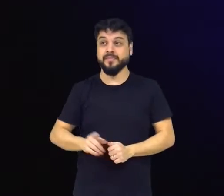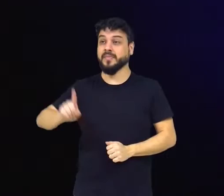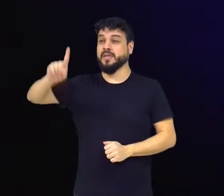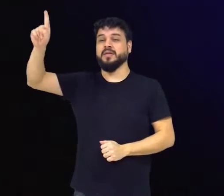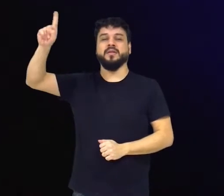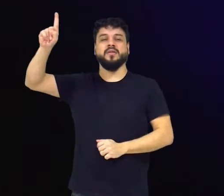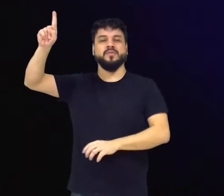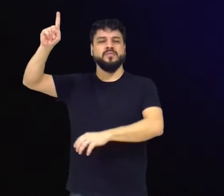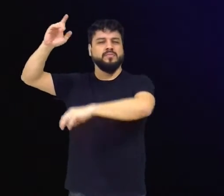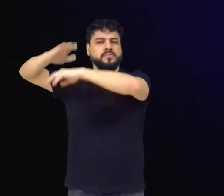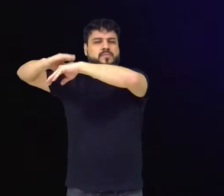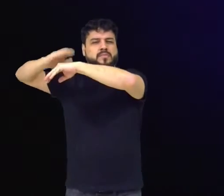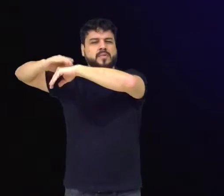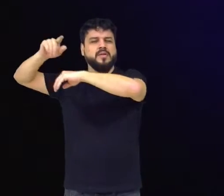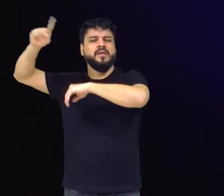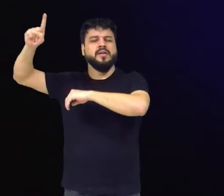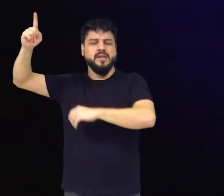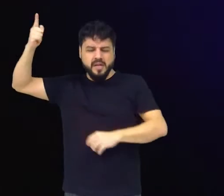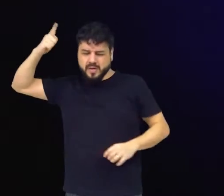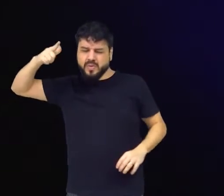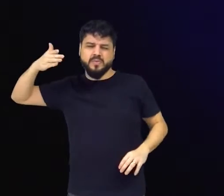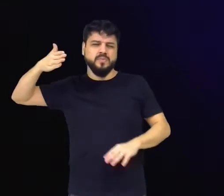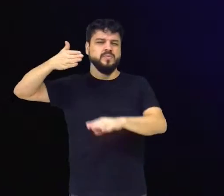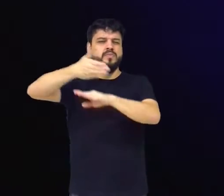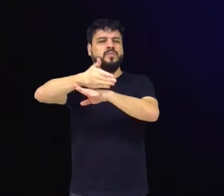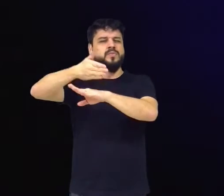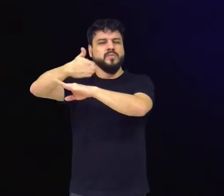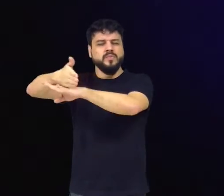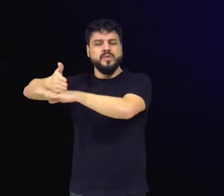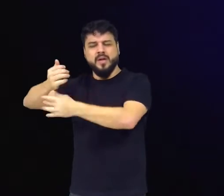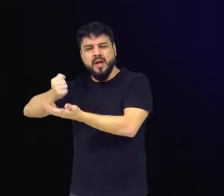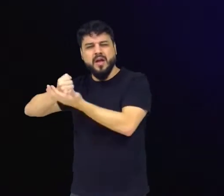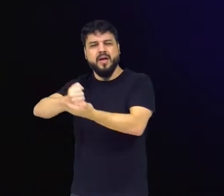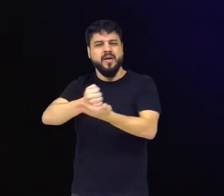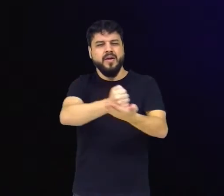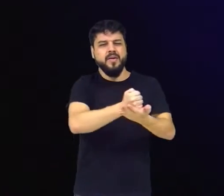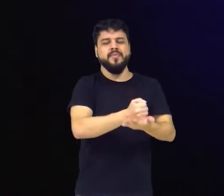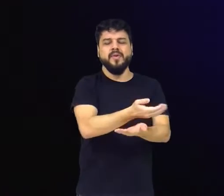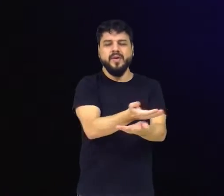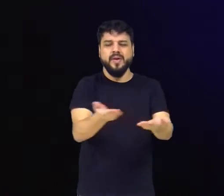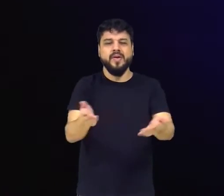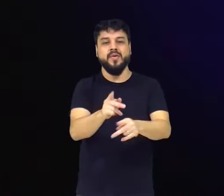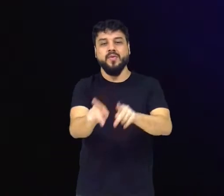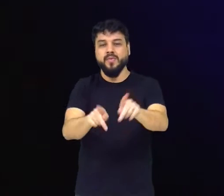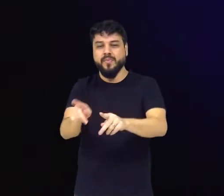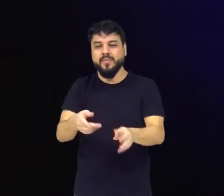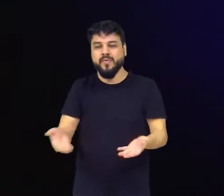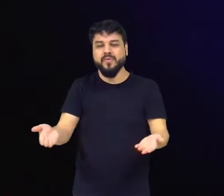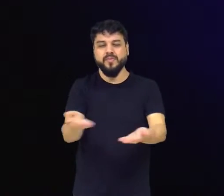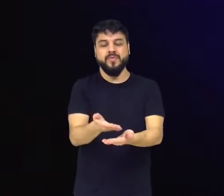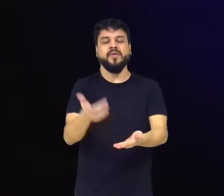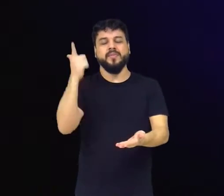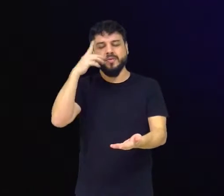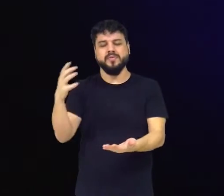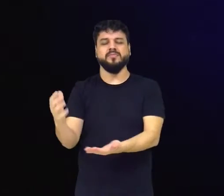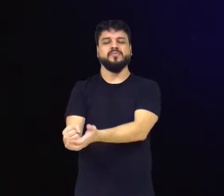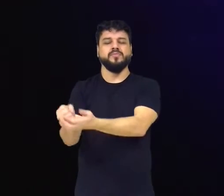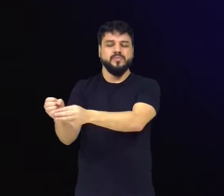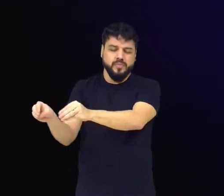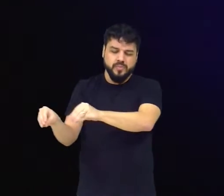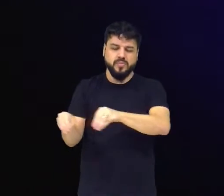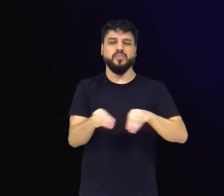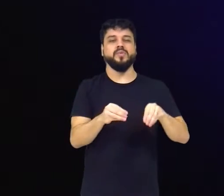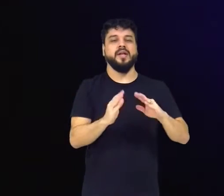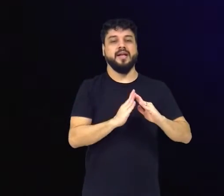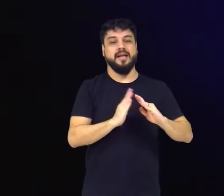Deus se ergueria para trazer o seu povo de volta para sua casa após o final do exílio. Este